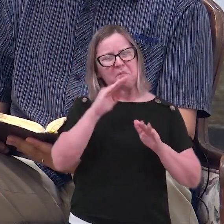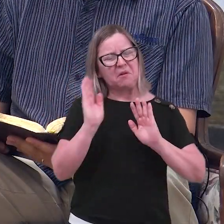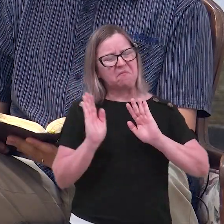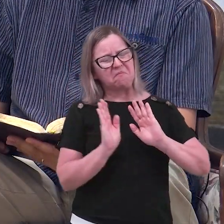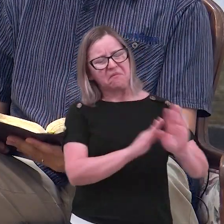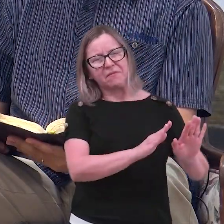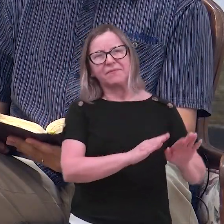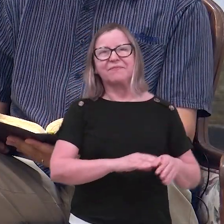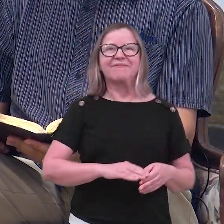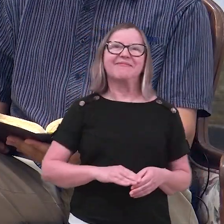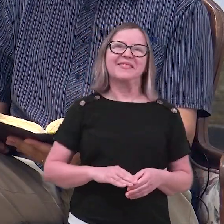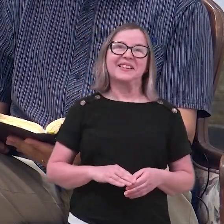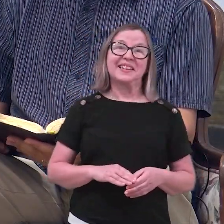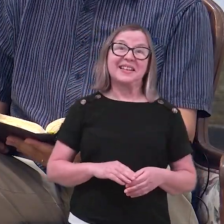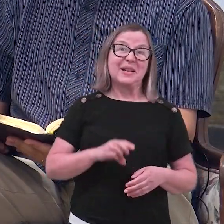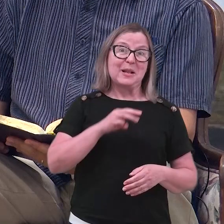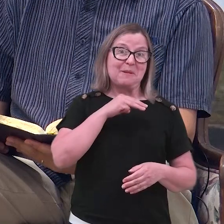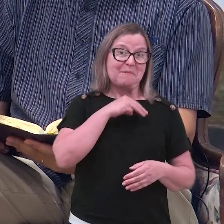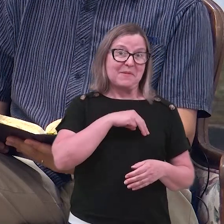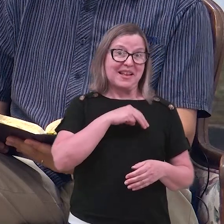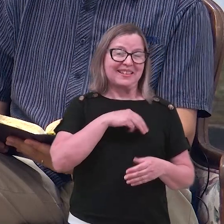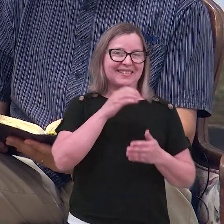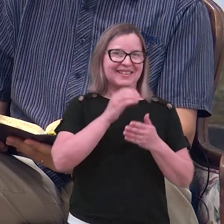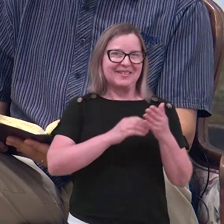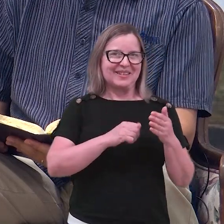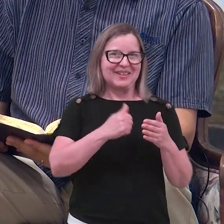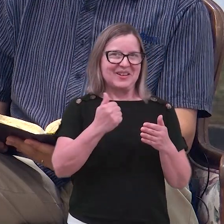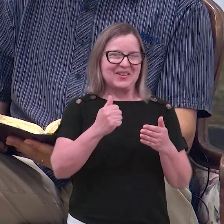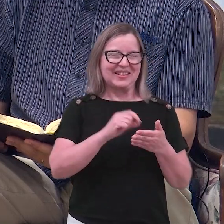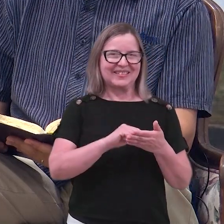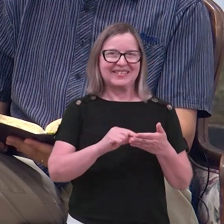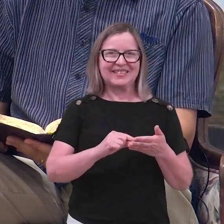de Mateus 11, 28, a mesma palavra de